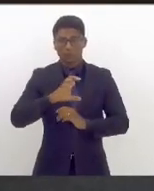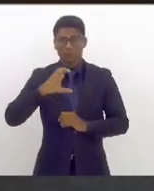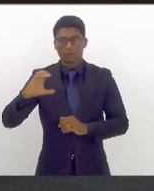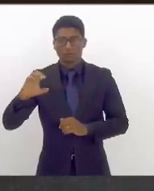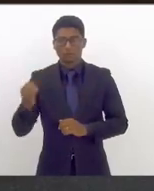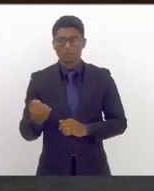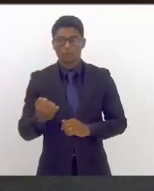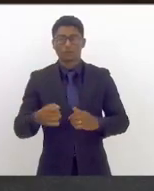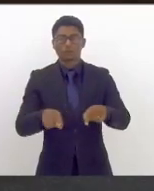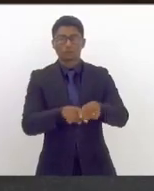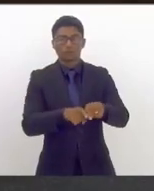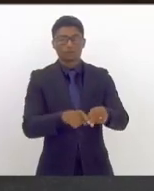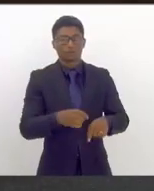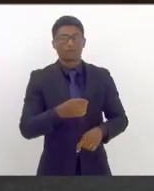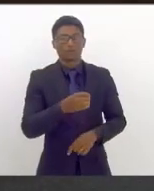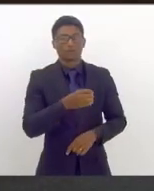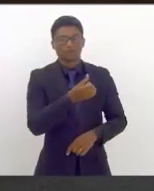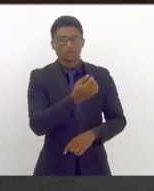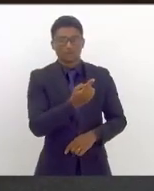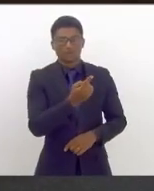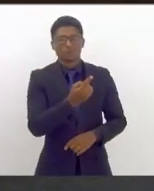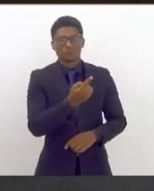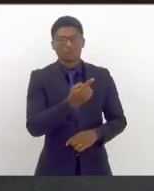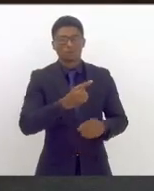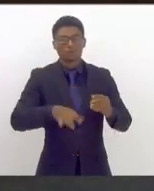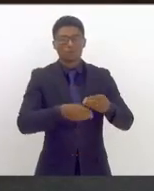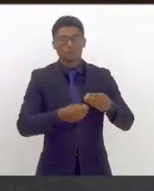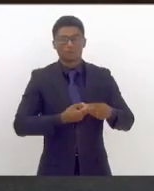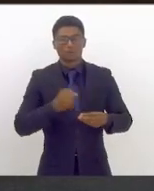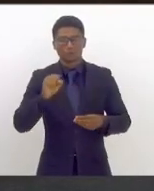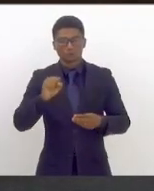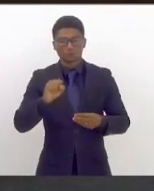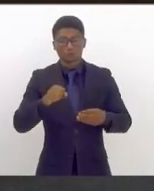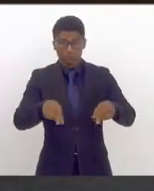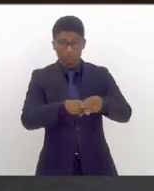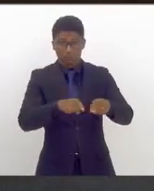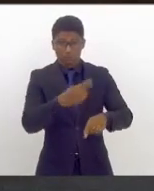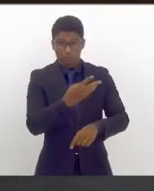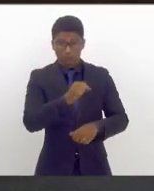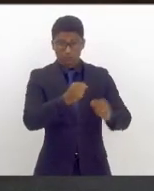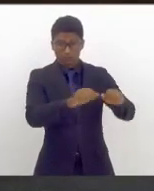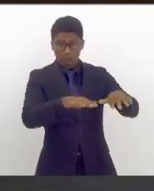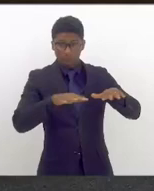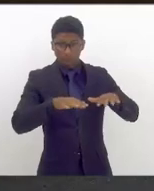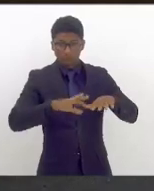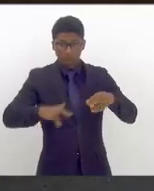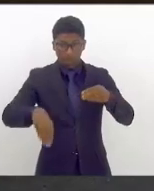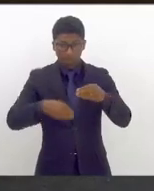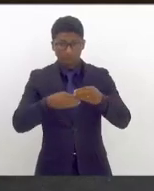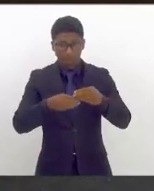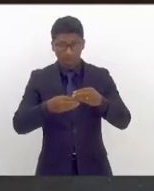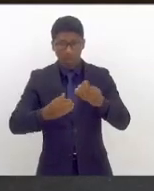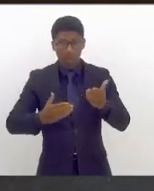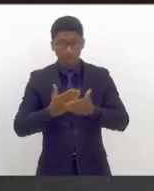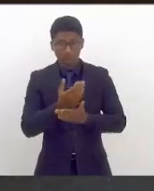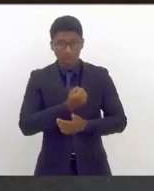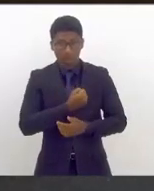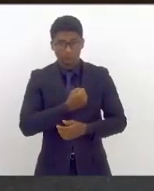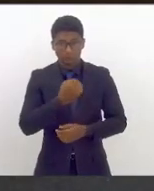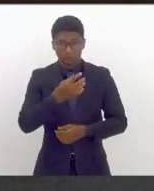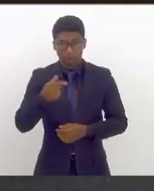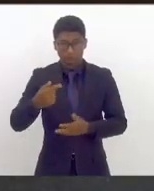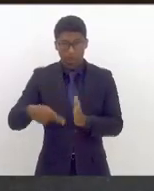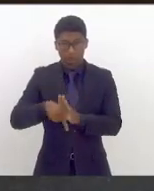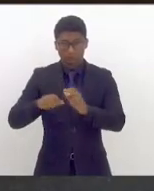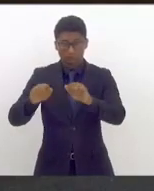e61 de plenário pela rejeição da emenda número 8 de plenário número 48 de plenário pela aprovação com submer da emenda número 47